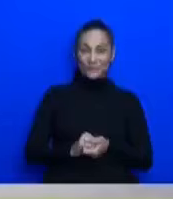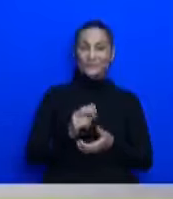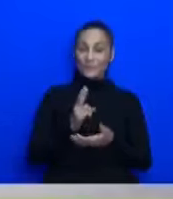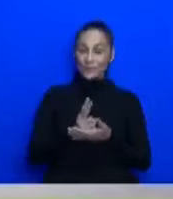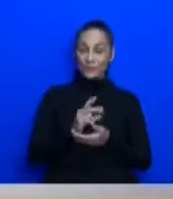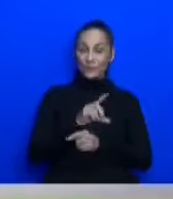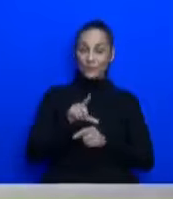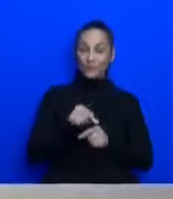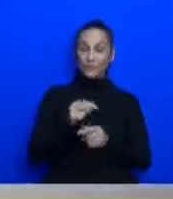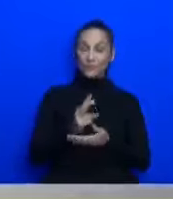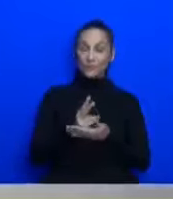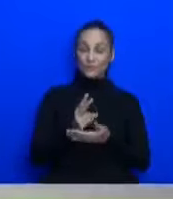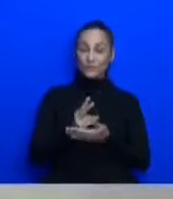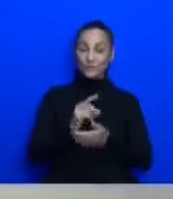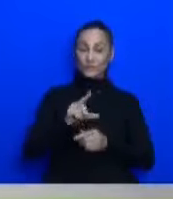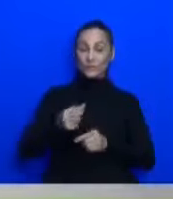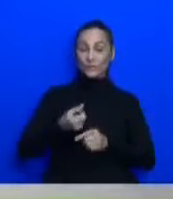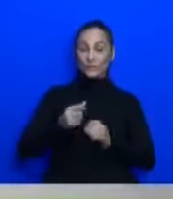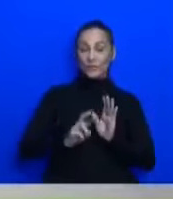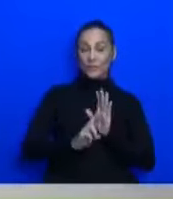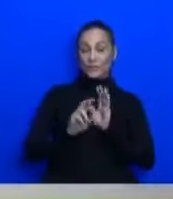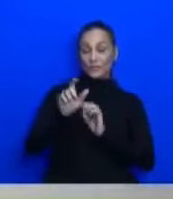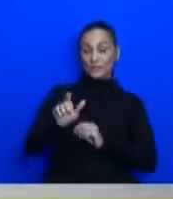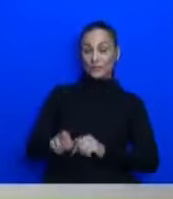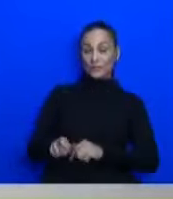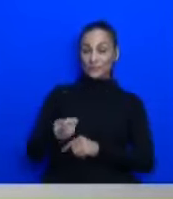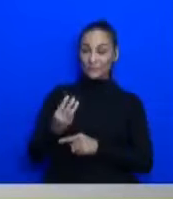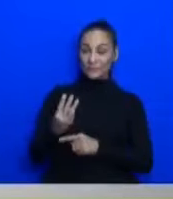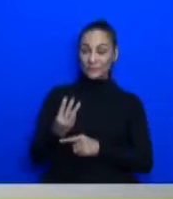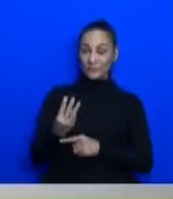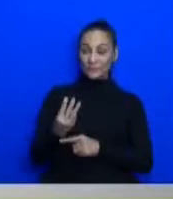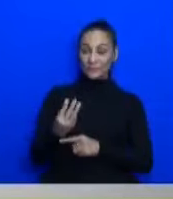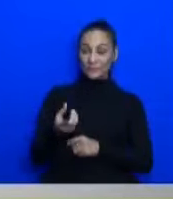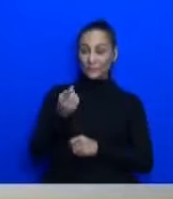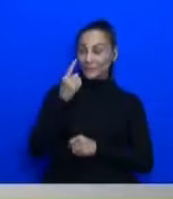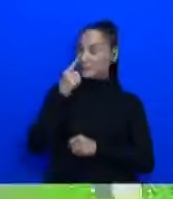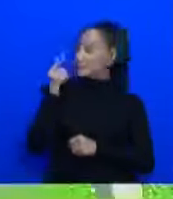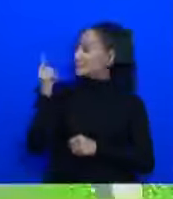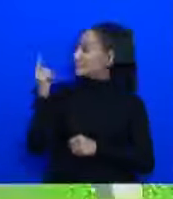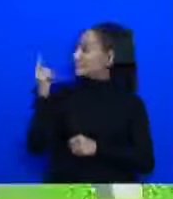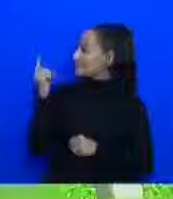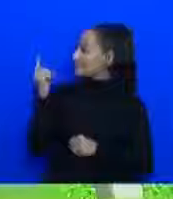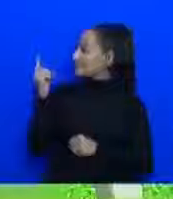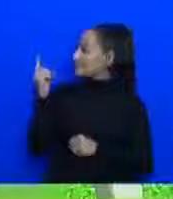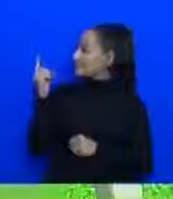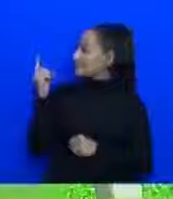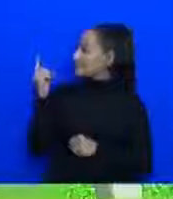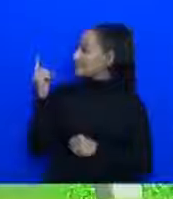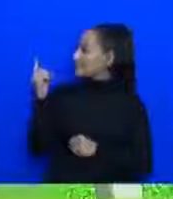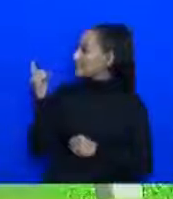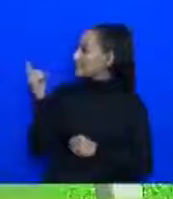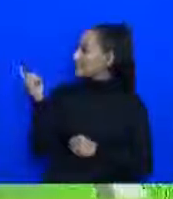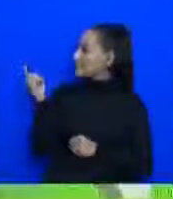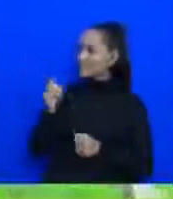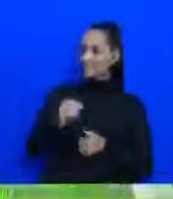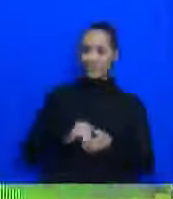Vamos seguir sorteando. Passaremos então ao sorteio do número correspondente à coluna número 3. Bola posicionada,